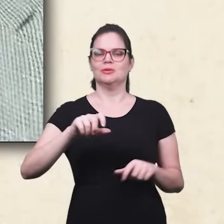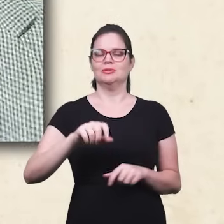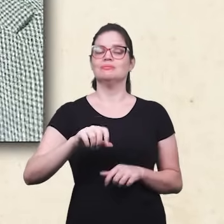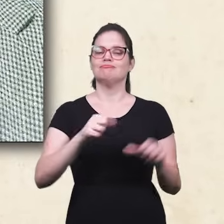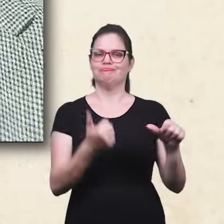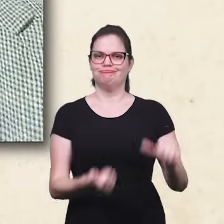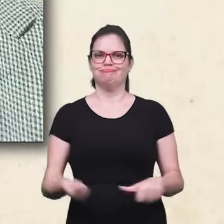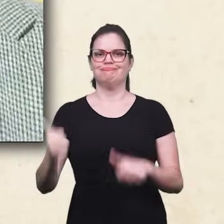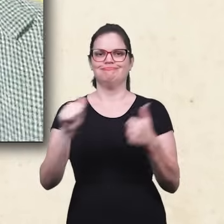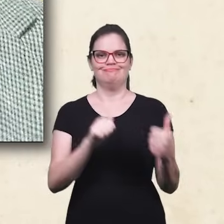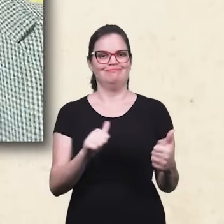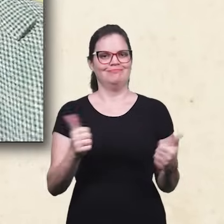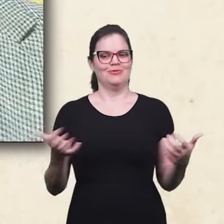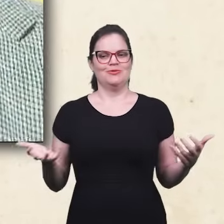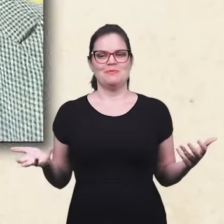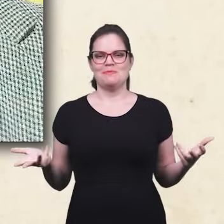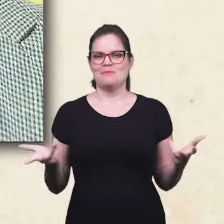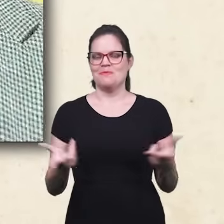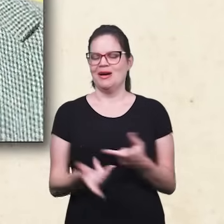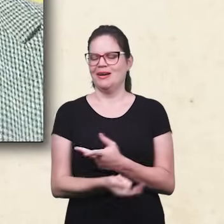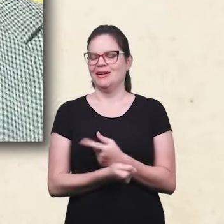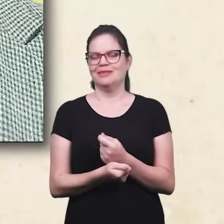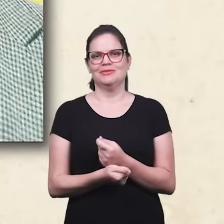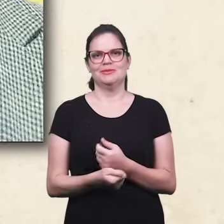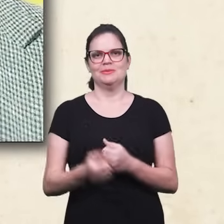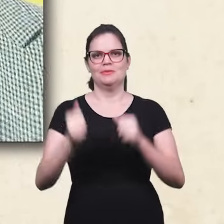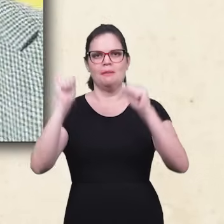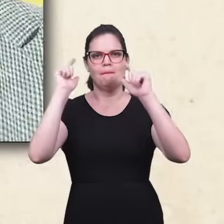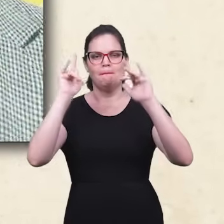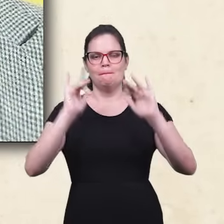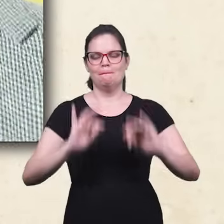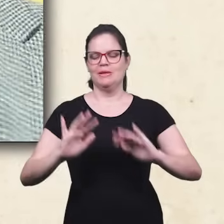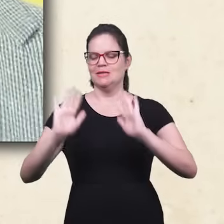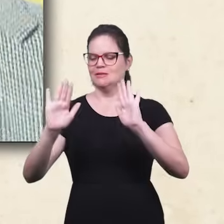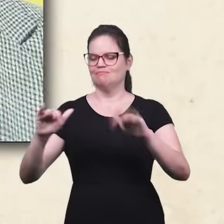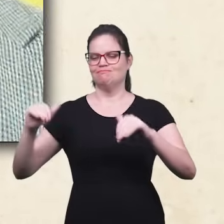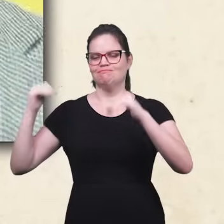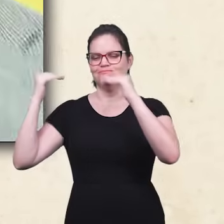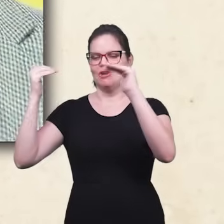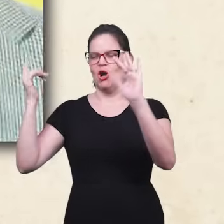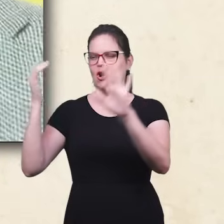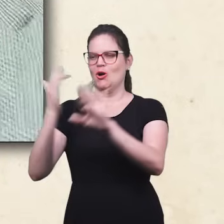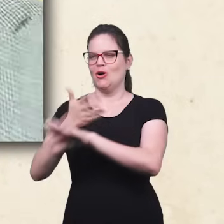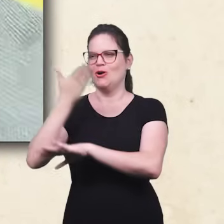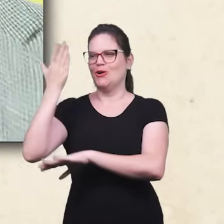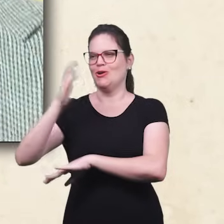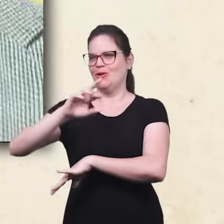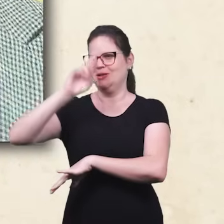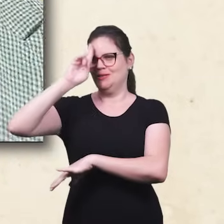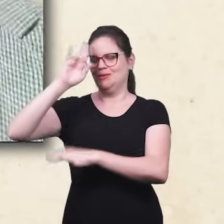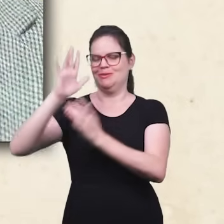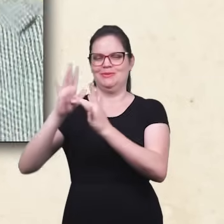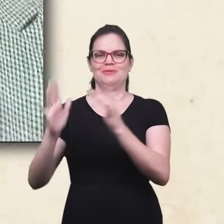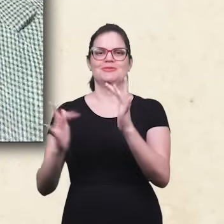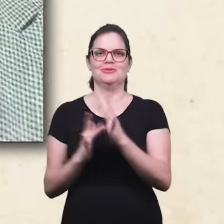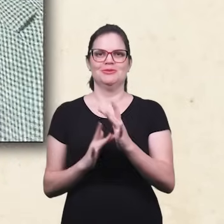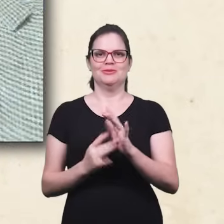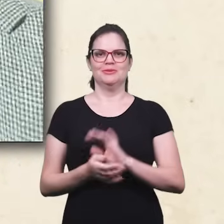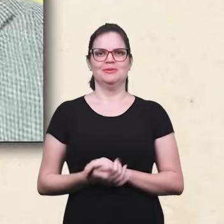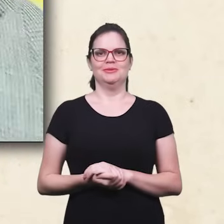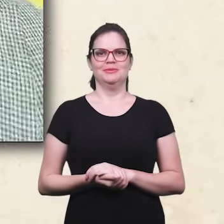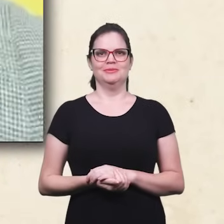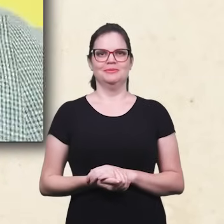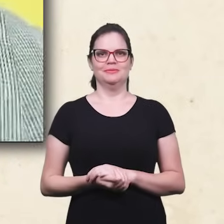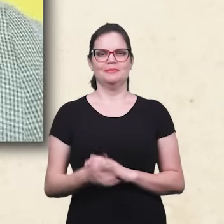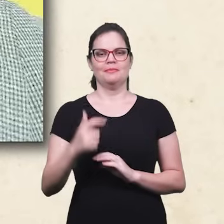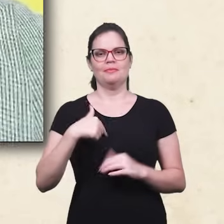pessoas. Isso foi por honra e glória ao Senhor Jesus.